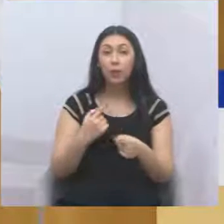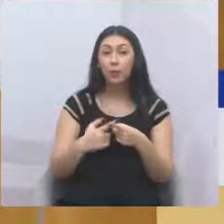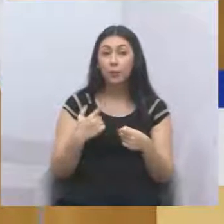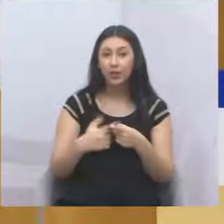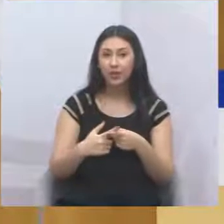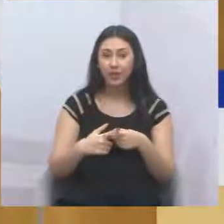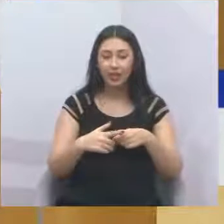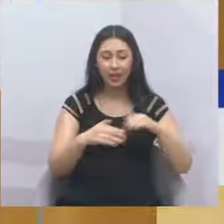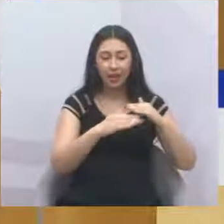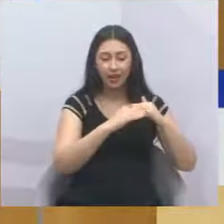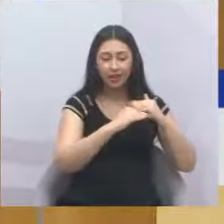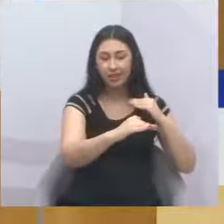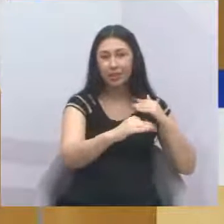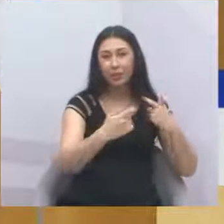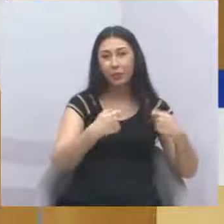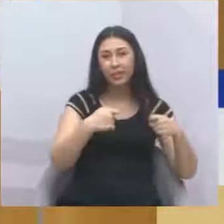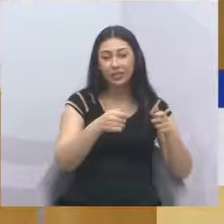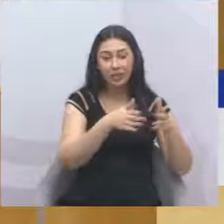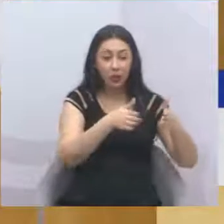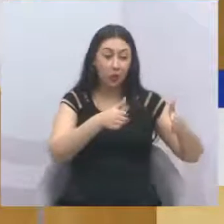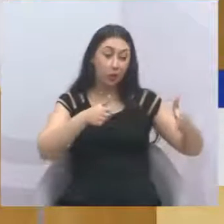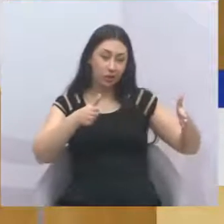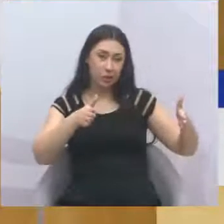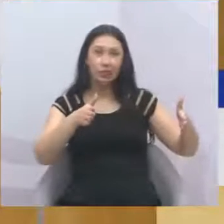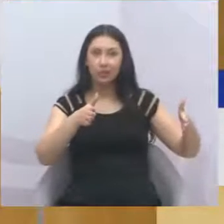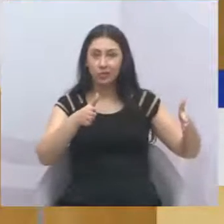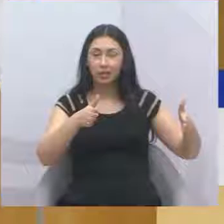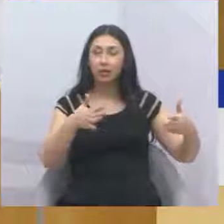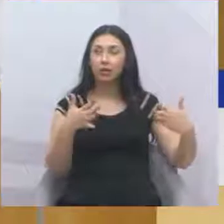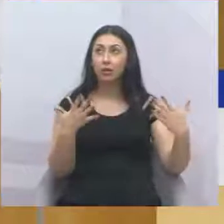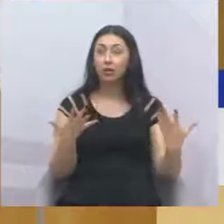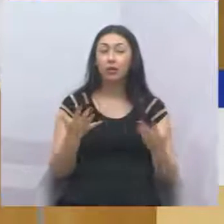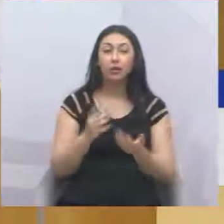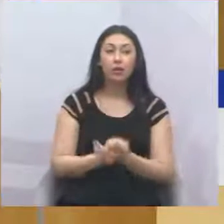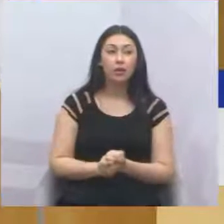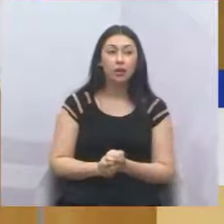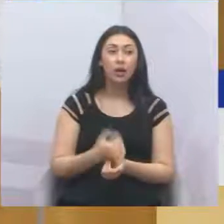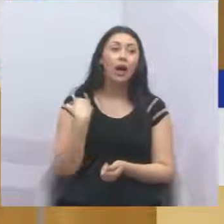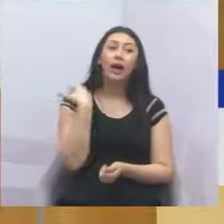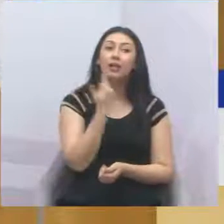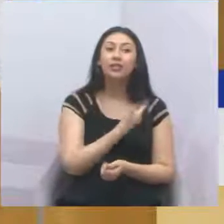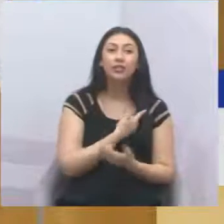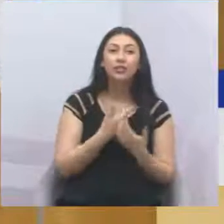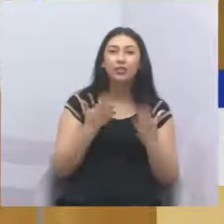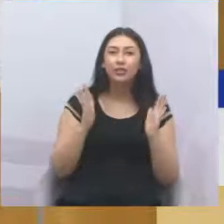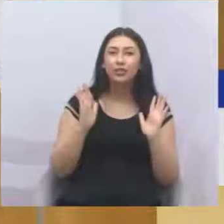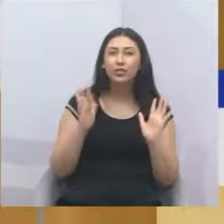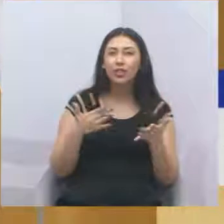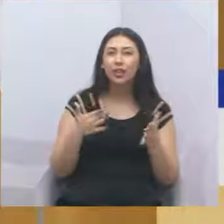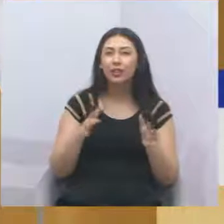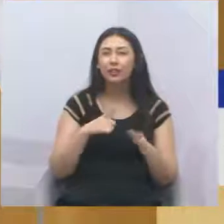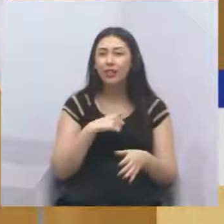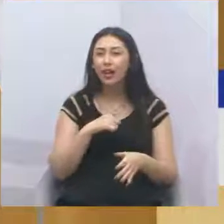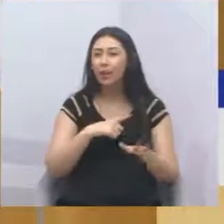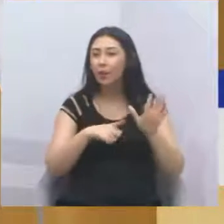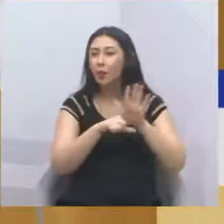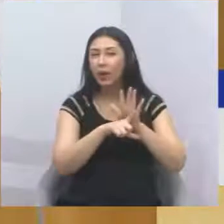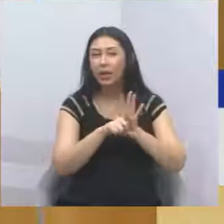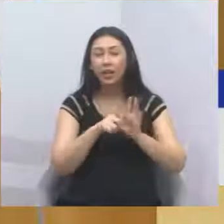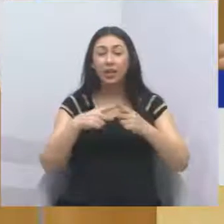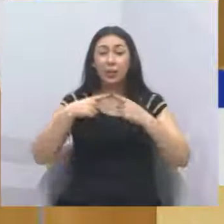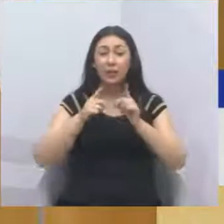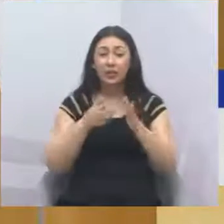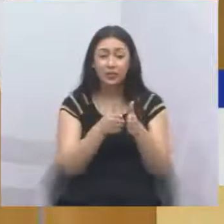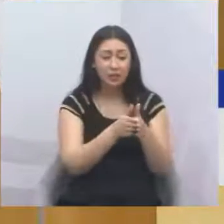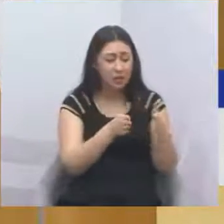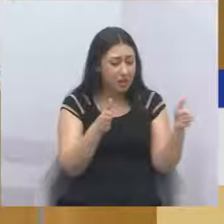a calçada precisa ser mais larga. É impressionante, né, que a gente tenha uma legislação em que a calçada